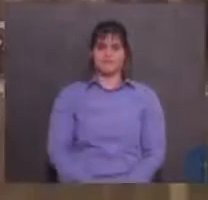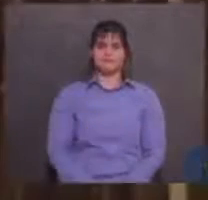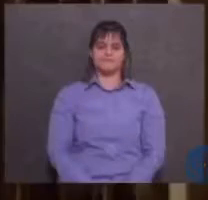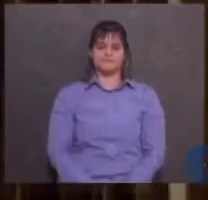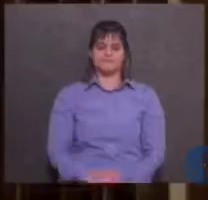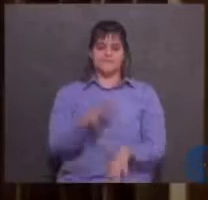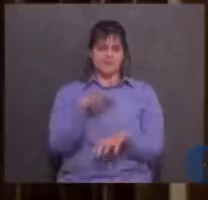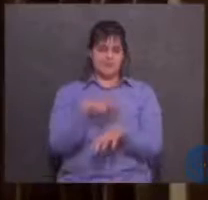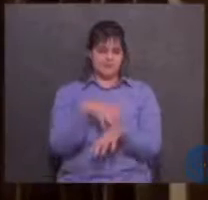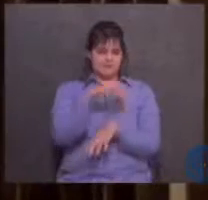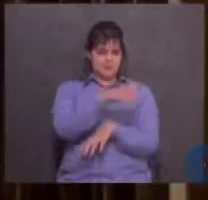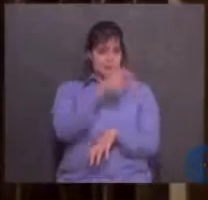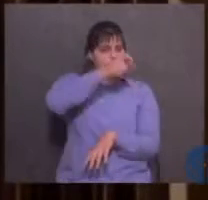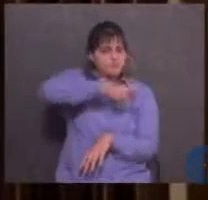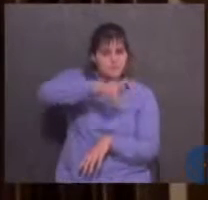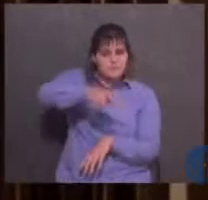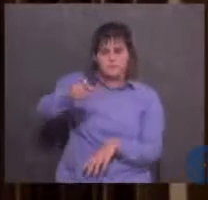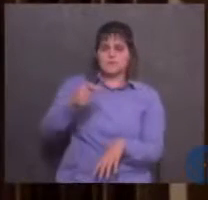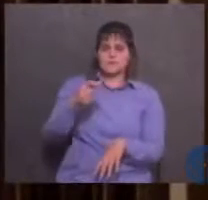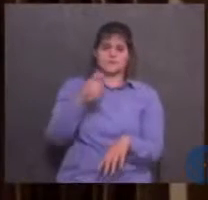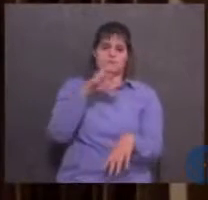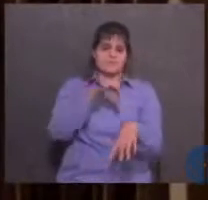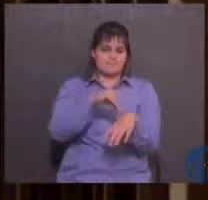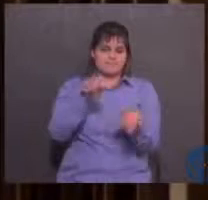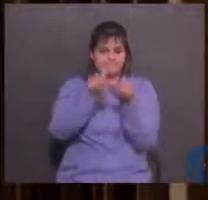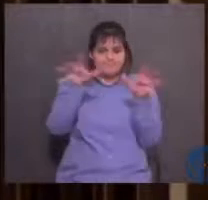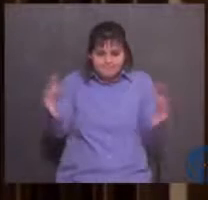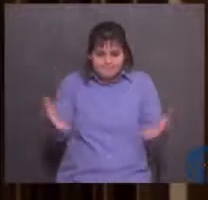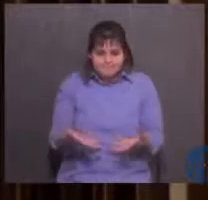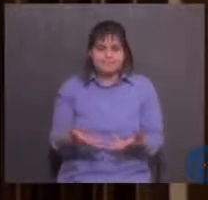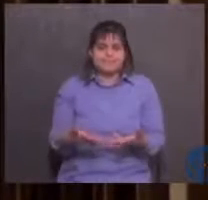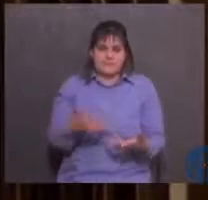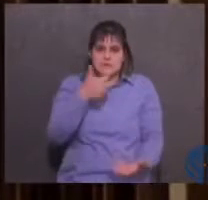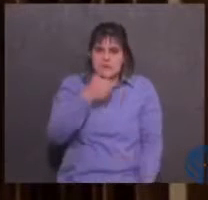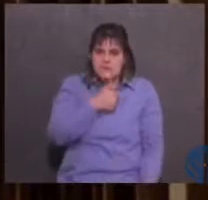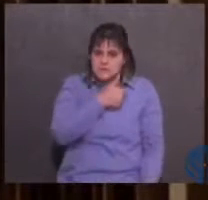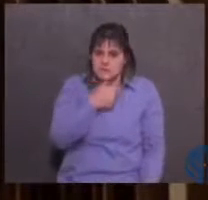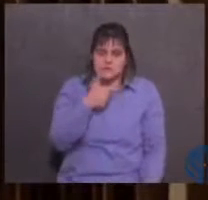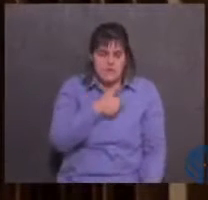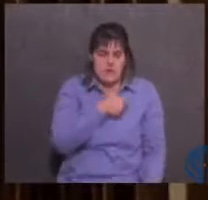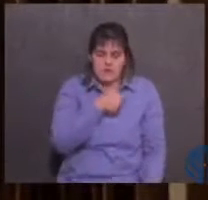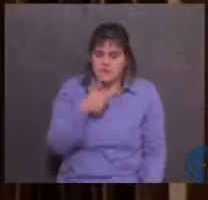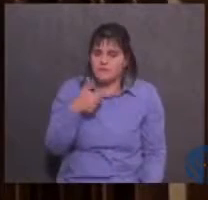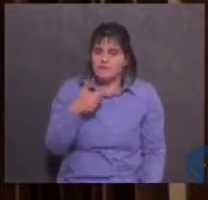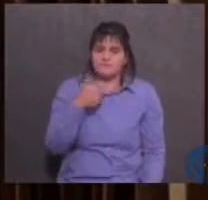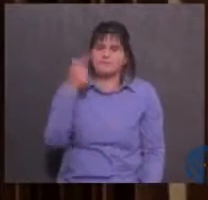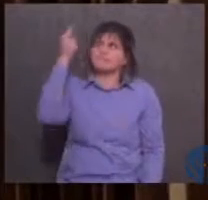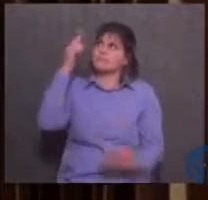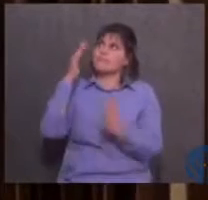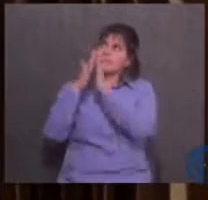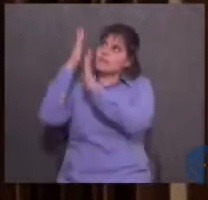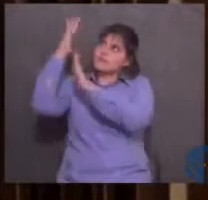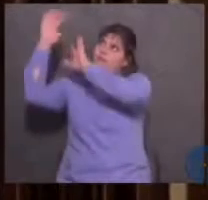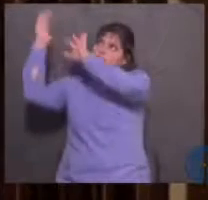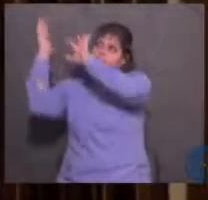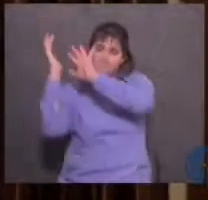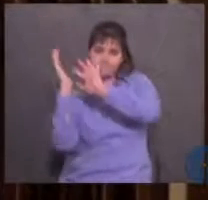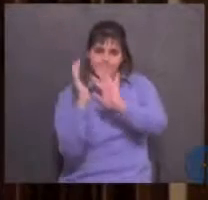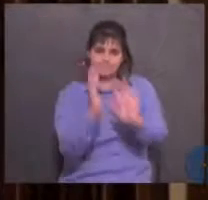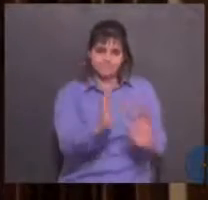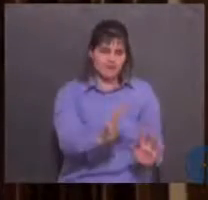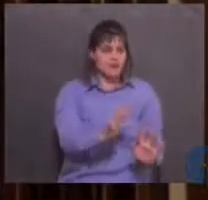nobis. Pour les victimes de la pandémie qui afflige le monde, pour que la grâce et la miséricorde de